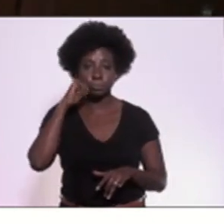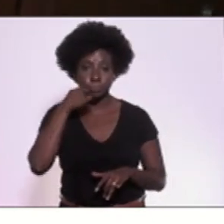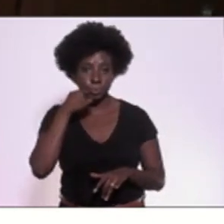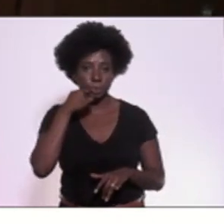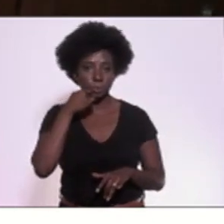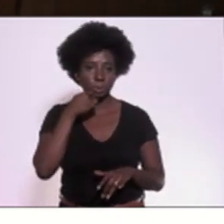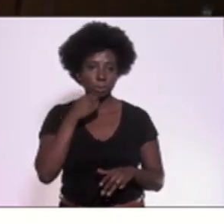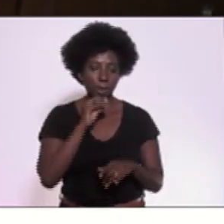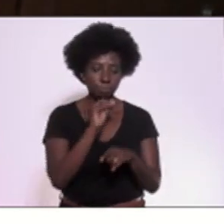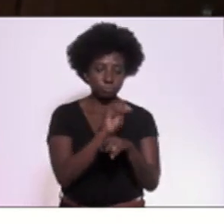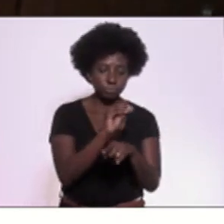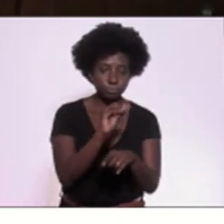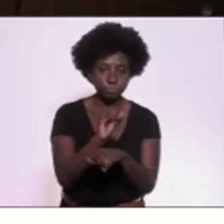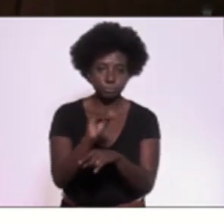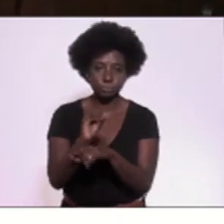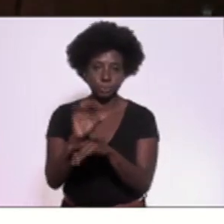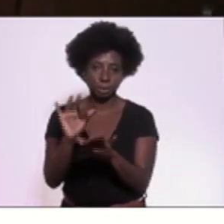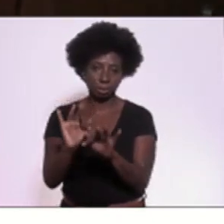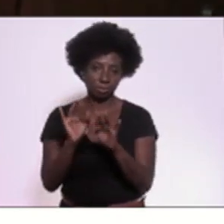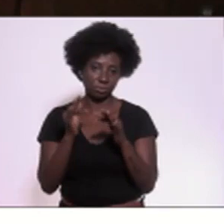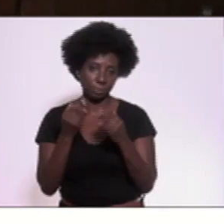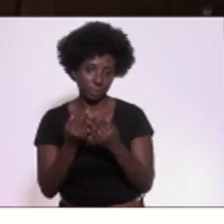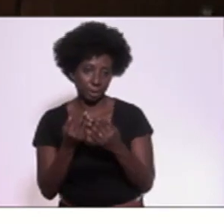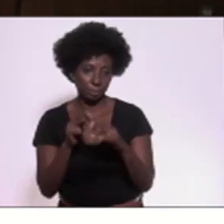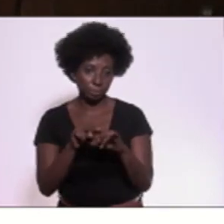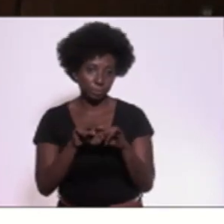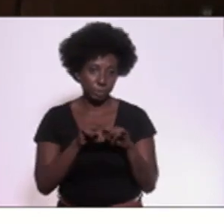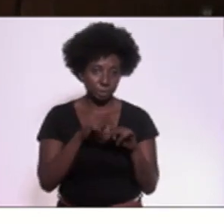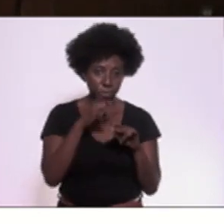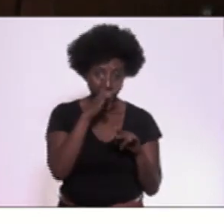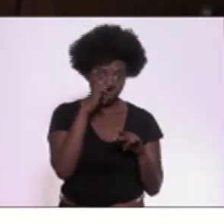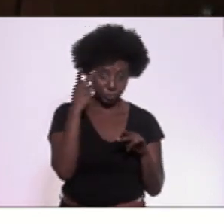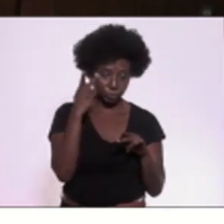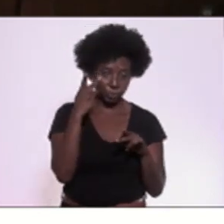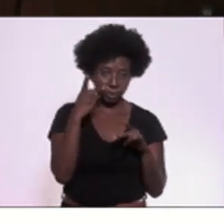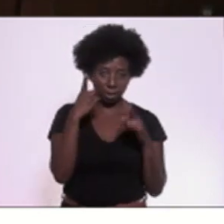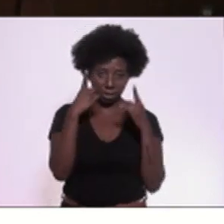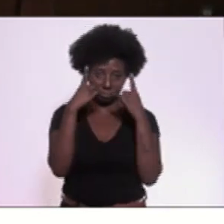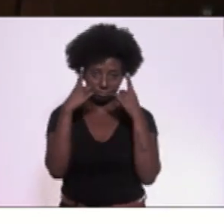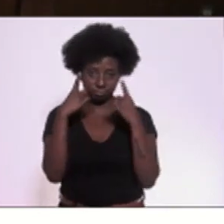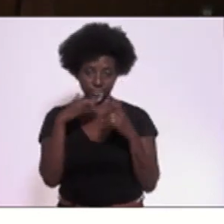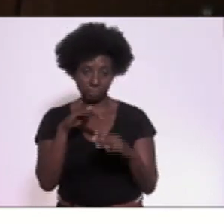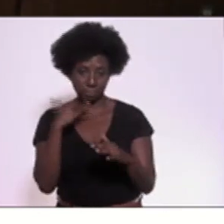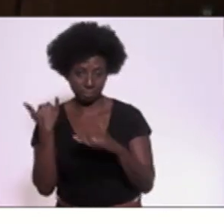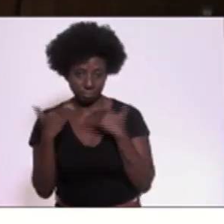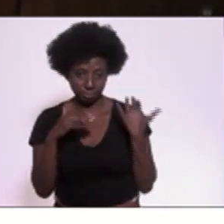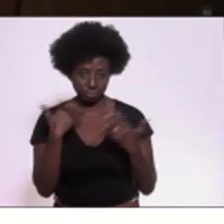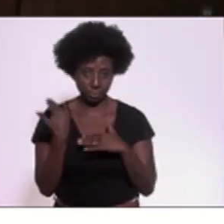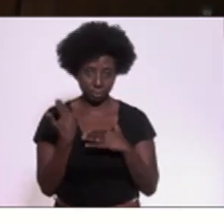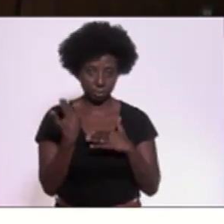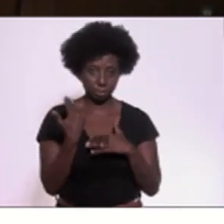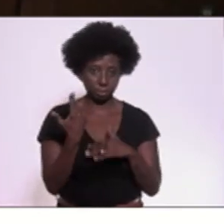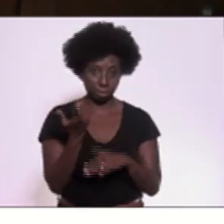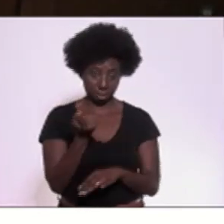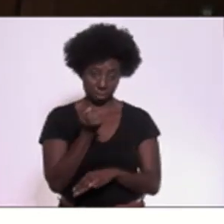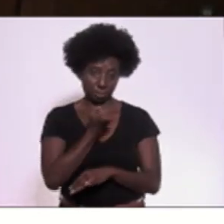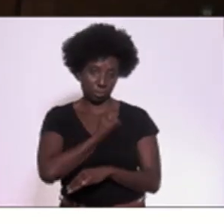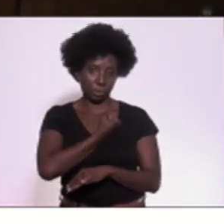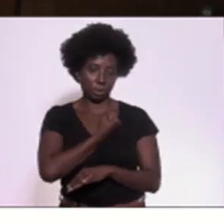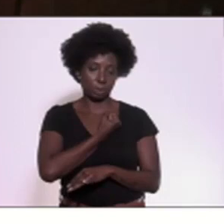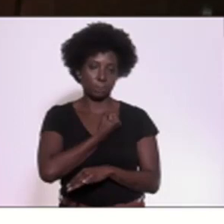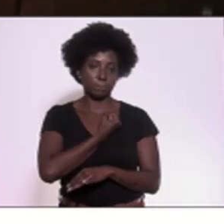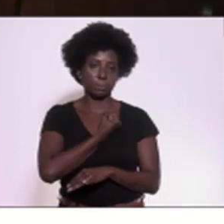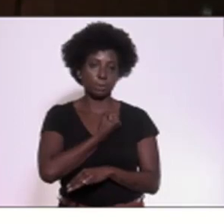é criminalizado, é violentado, é assassinado. A nossa